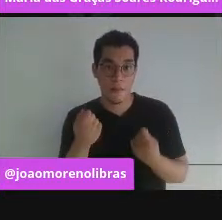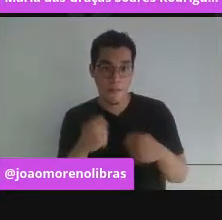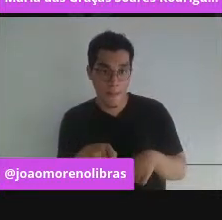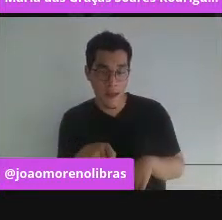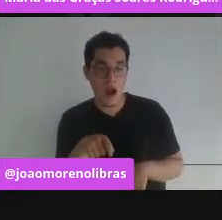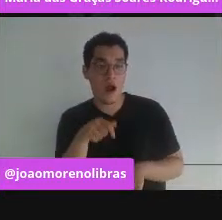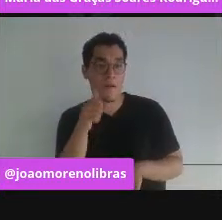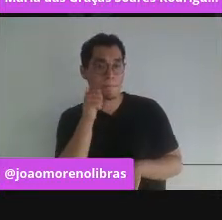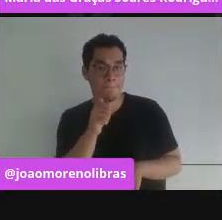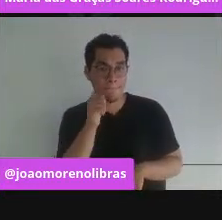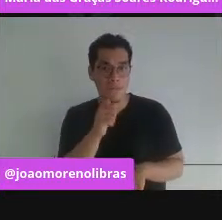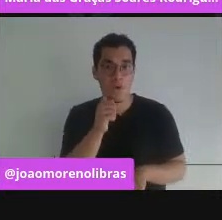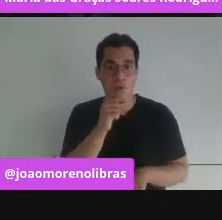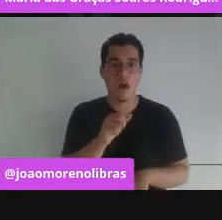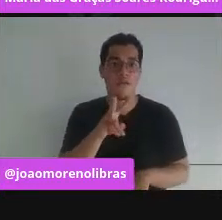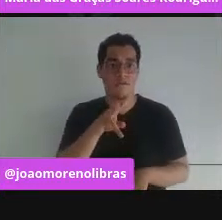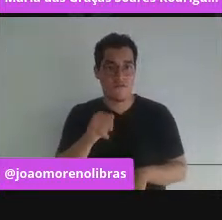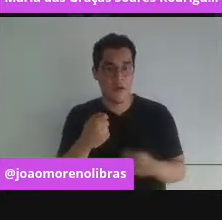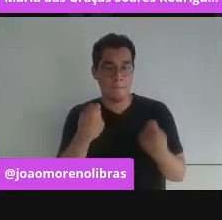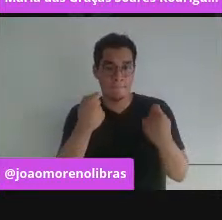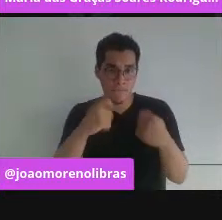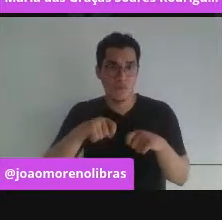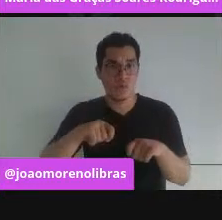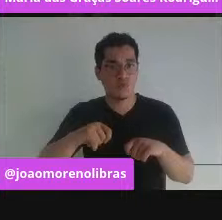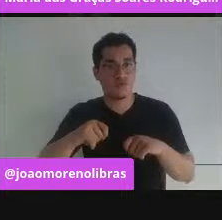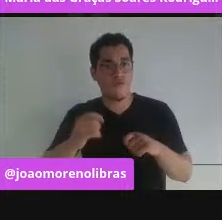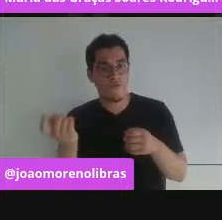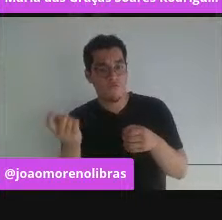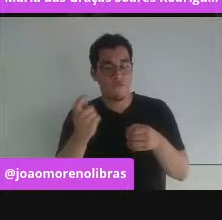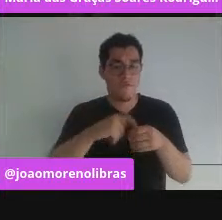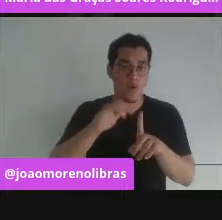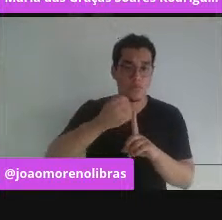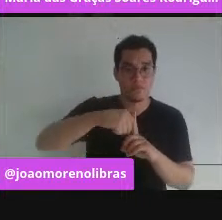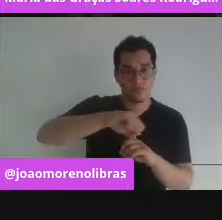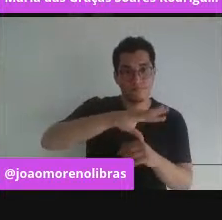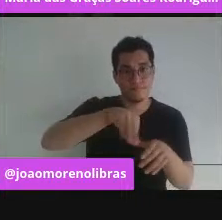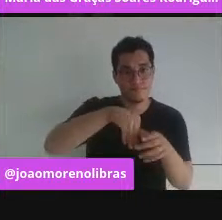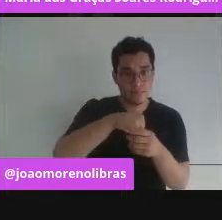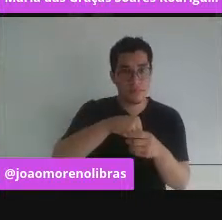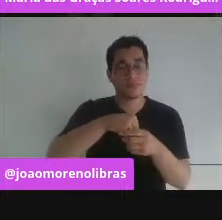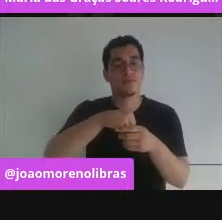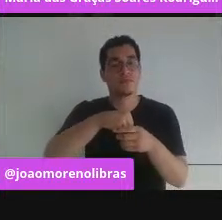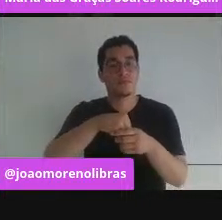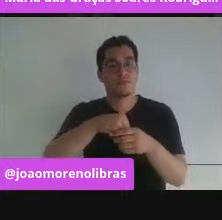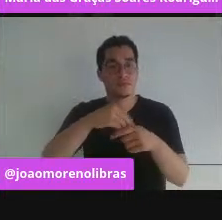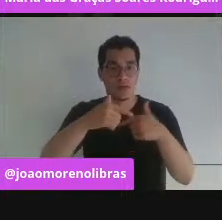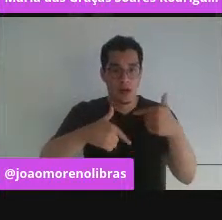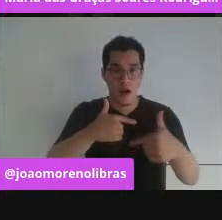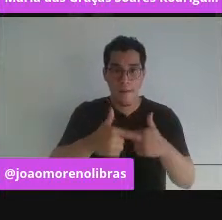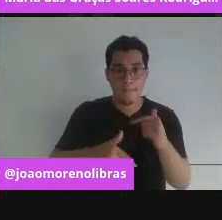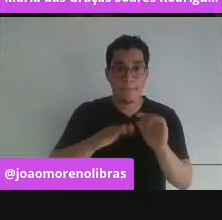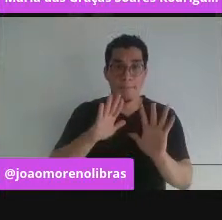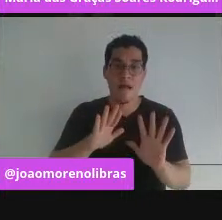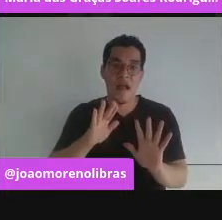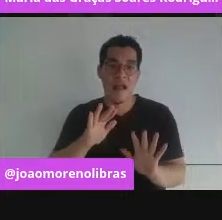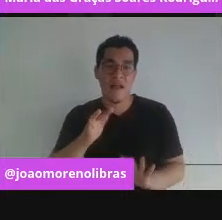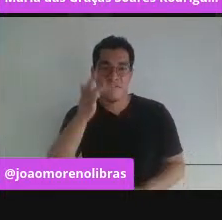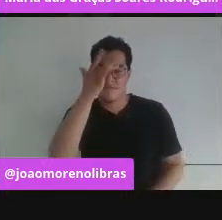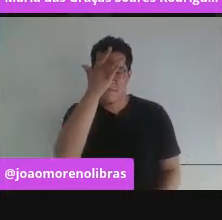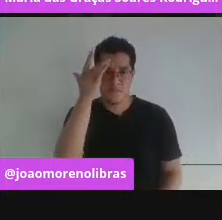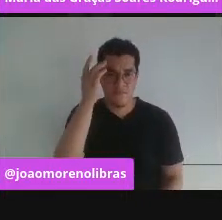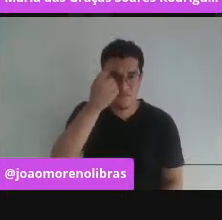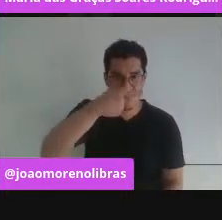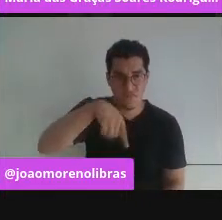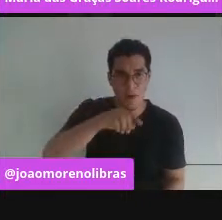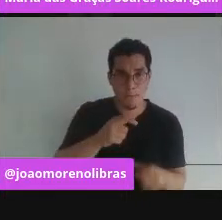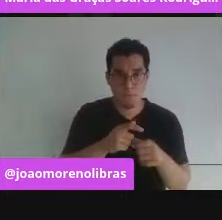para a sociedade. O problema é que a maioria dessa gente já considera trabalho uma tortura. Imagina o que